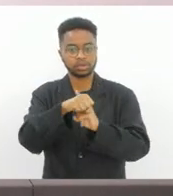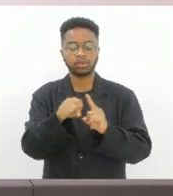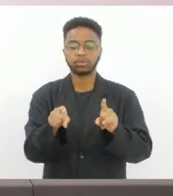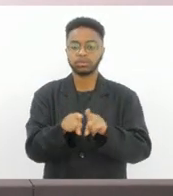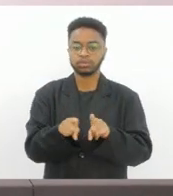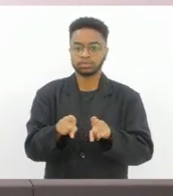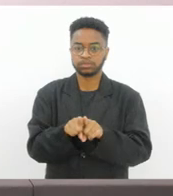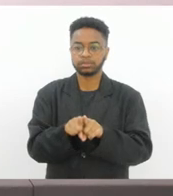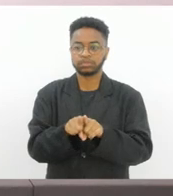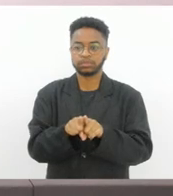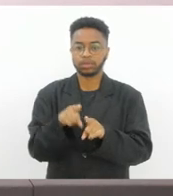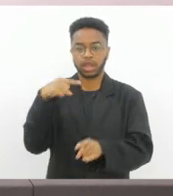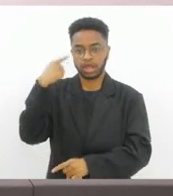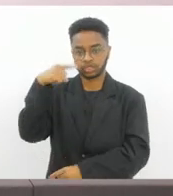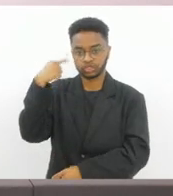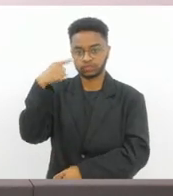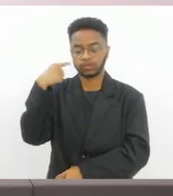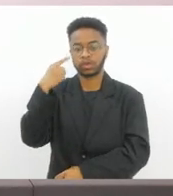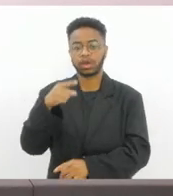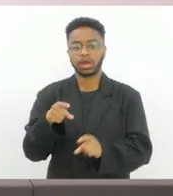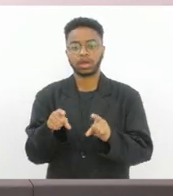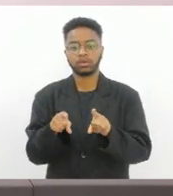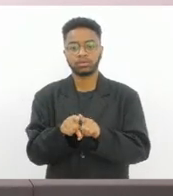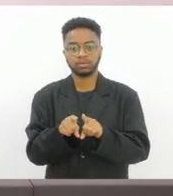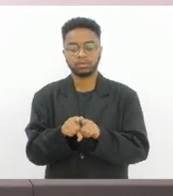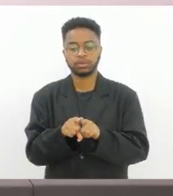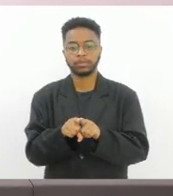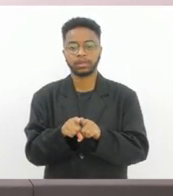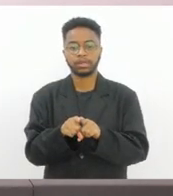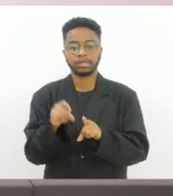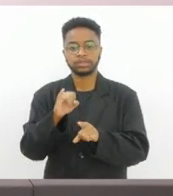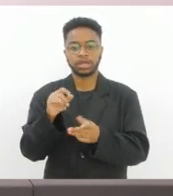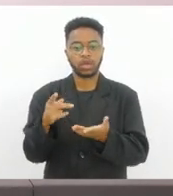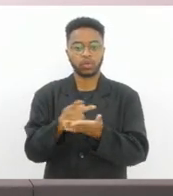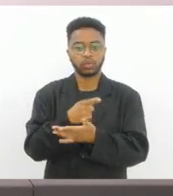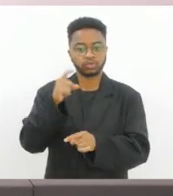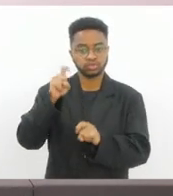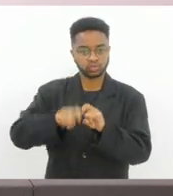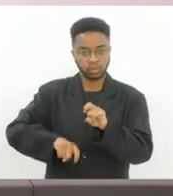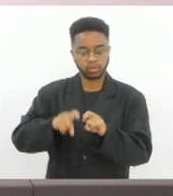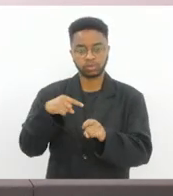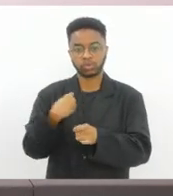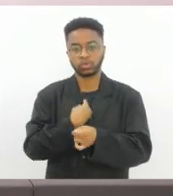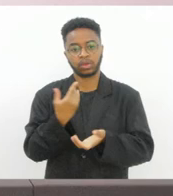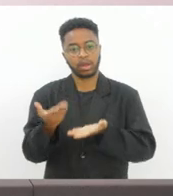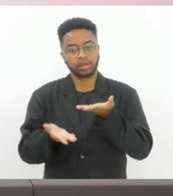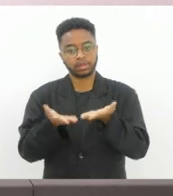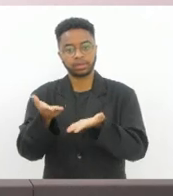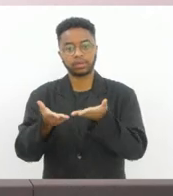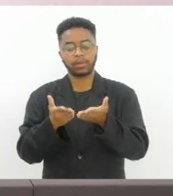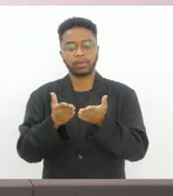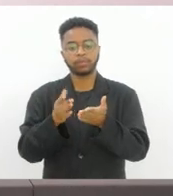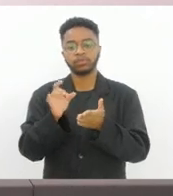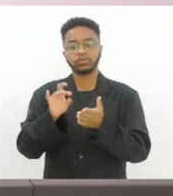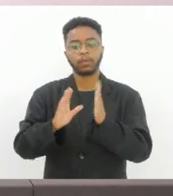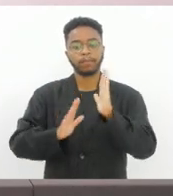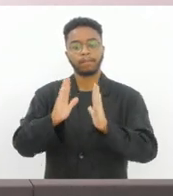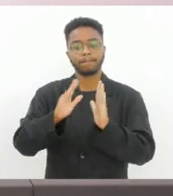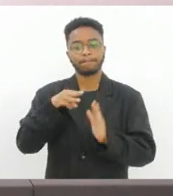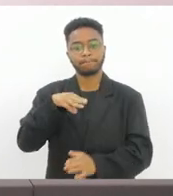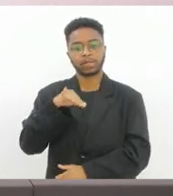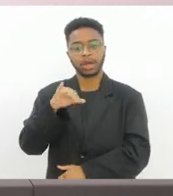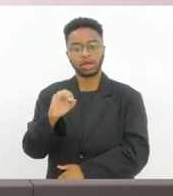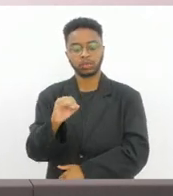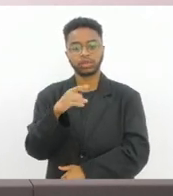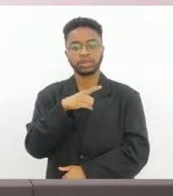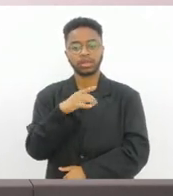também advogados. E os casos de estupro que nós atendemos só no mês de maio chegaram a